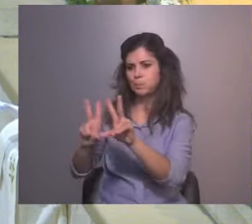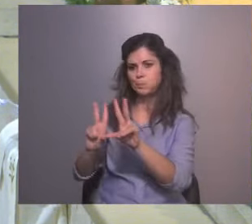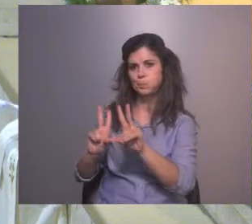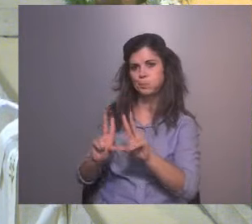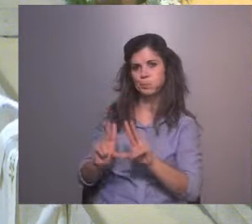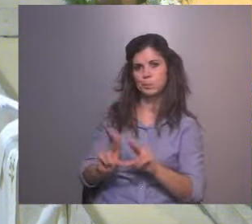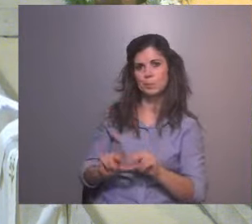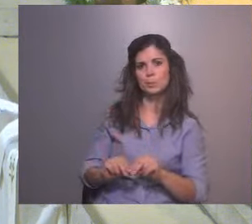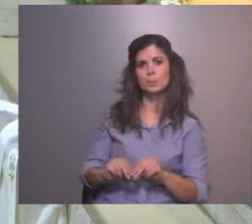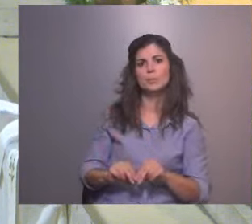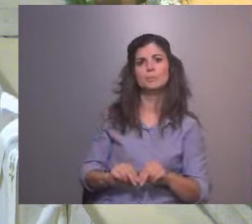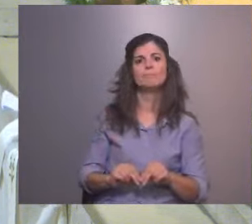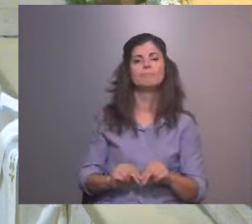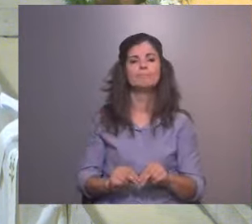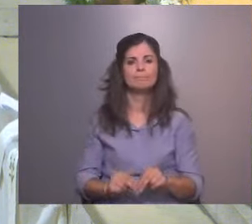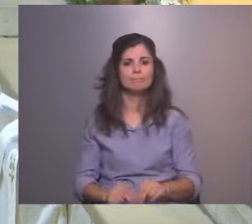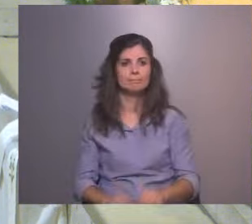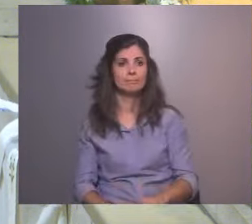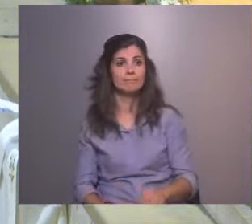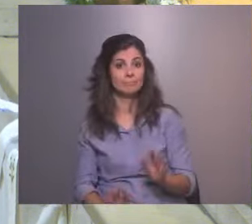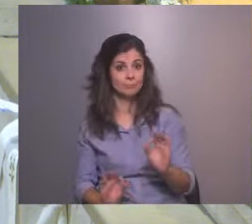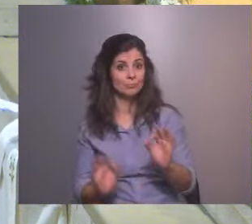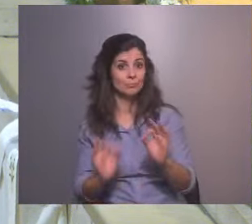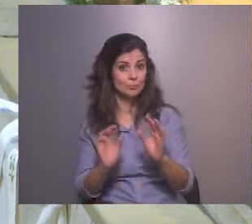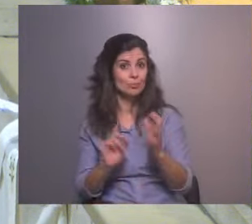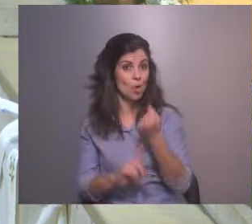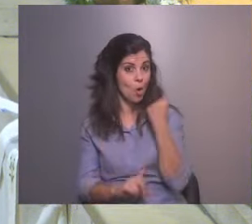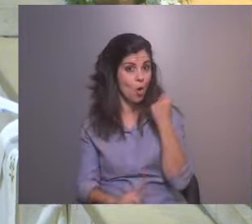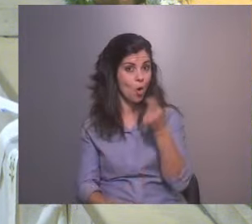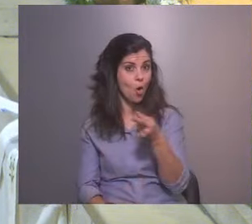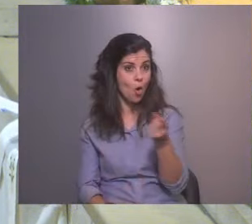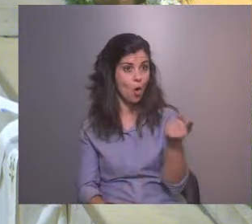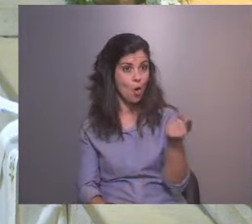Jesus, é por vosso